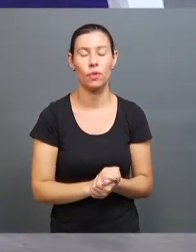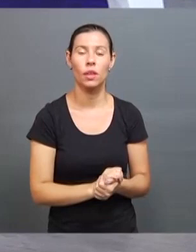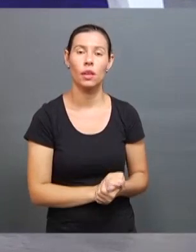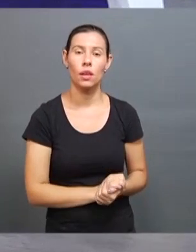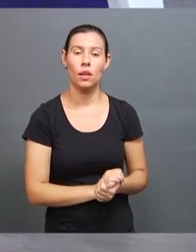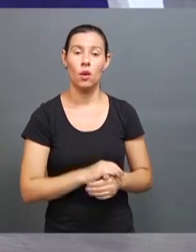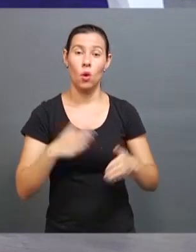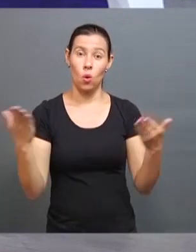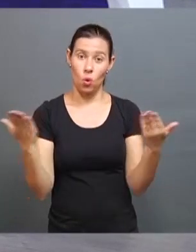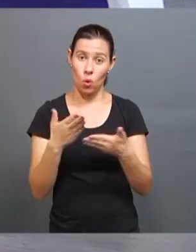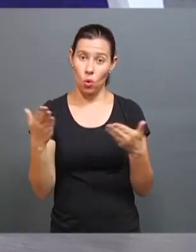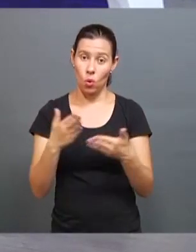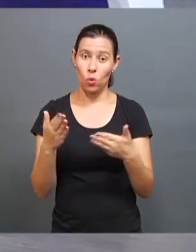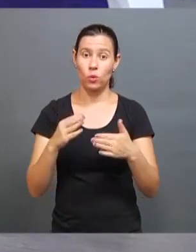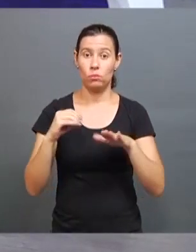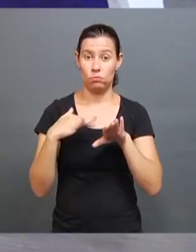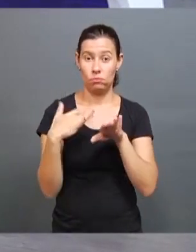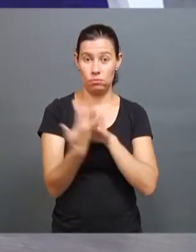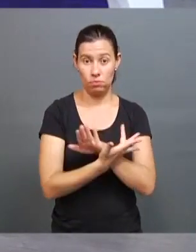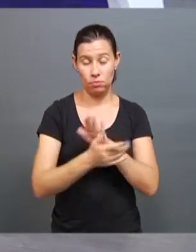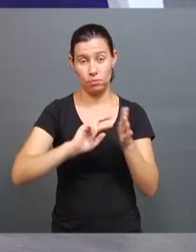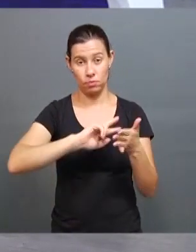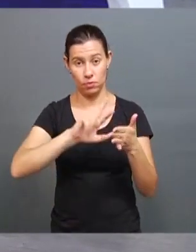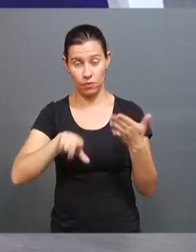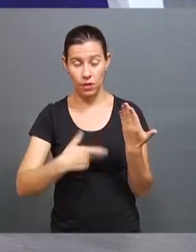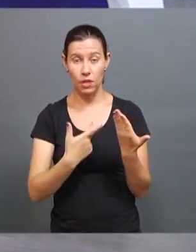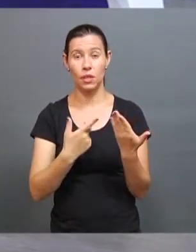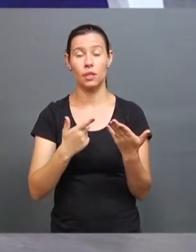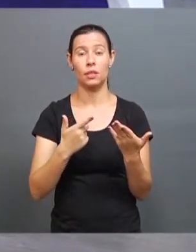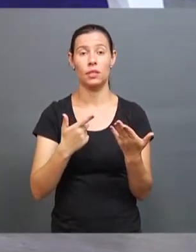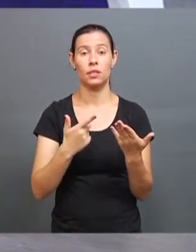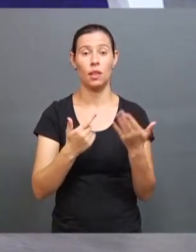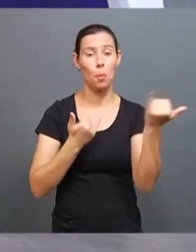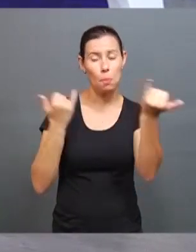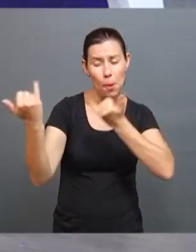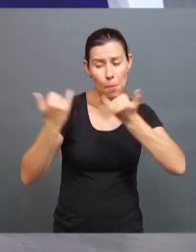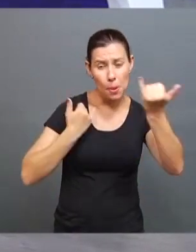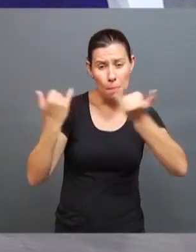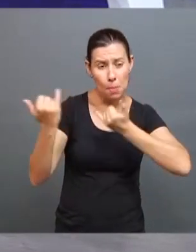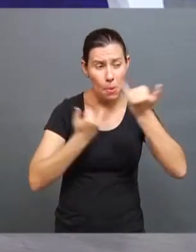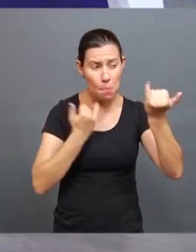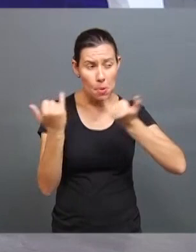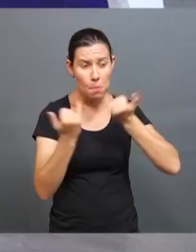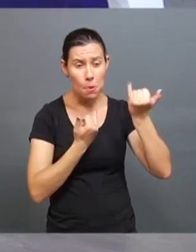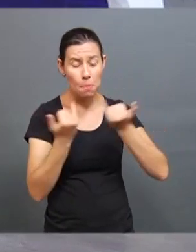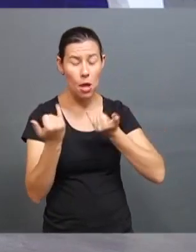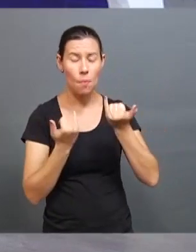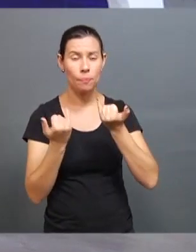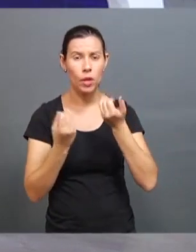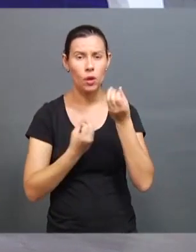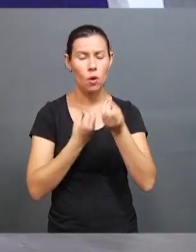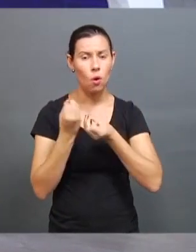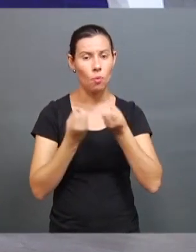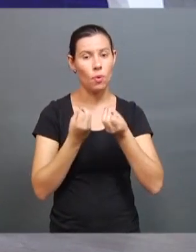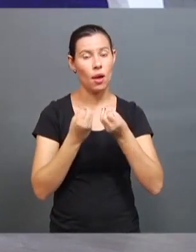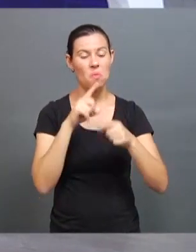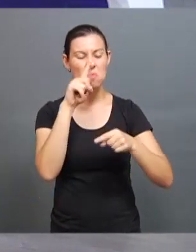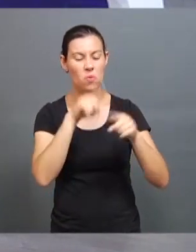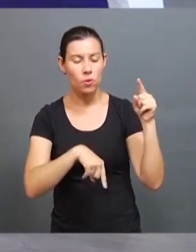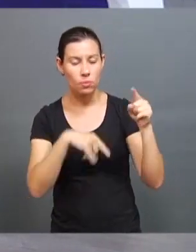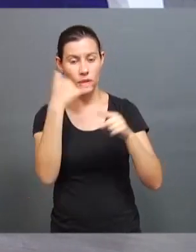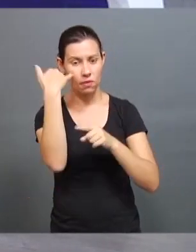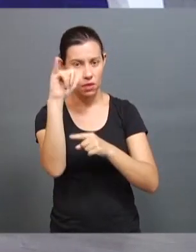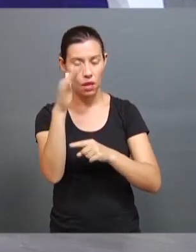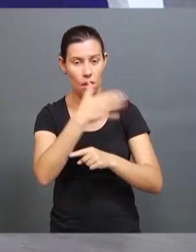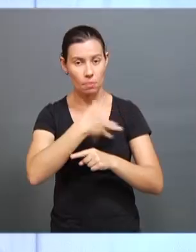com a internet, ela é bombardeada de informação e propaganda a todo momento, né? Proibir, evitar, é o melhor caminho